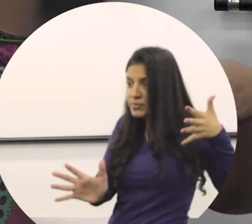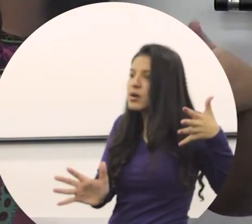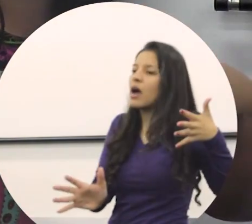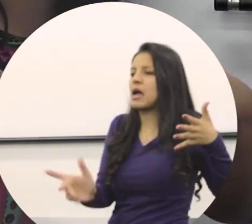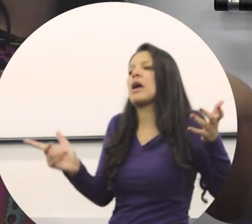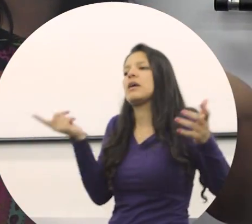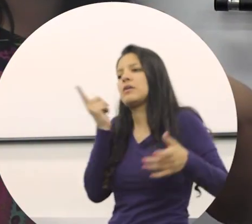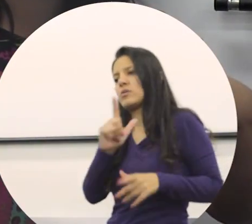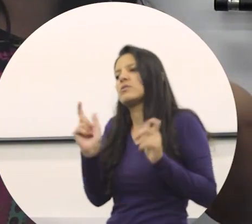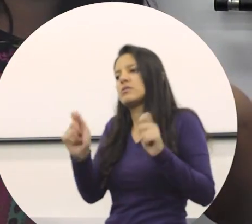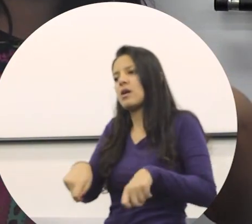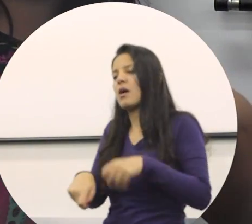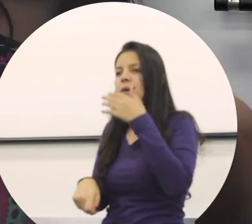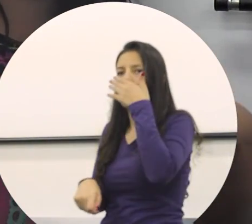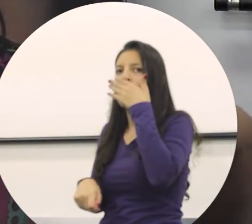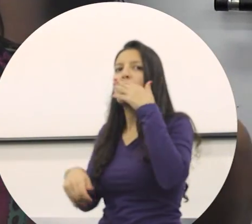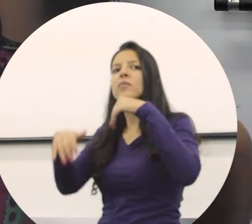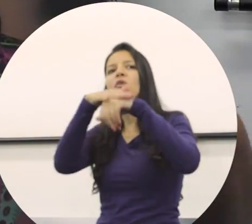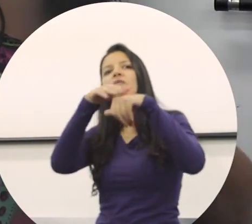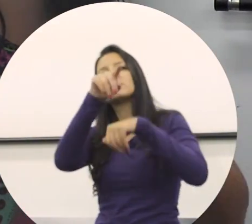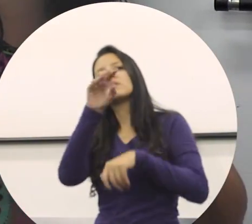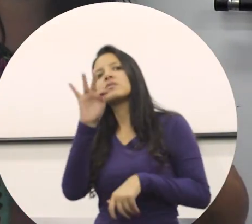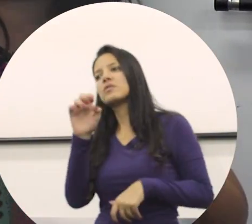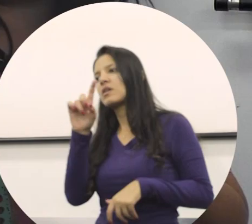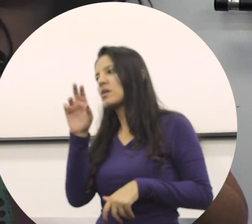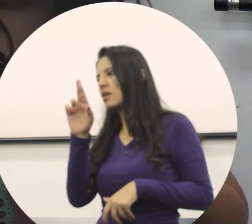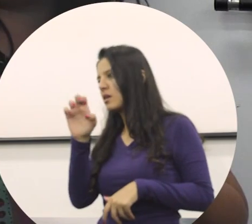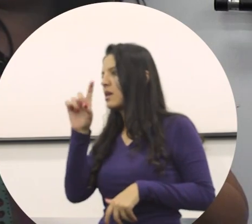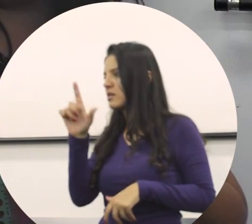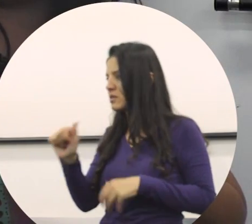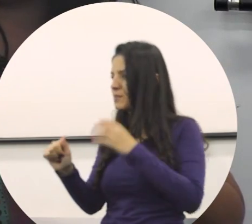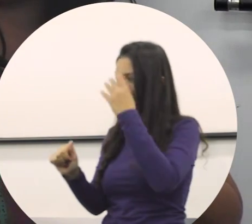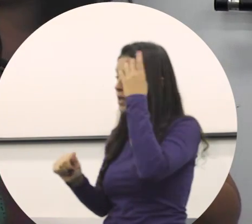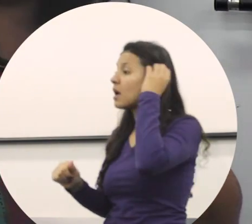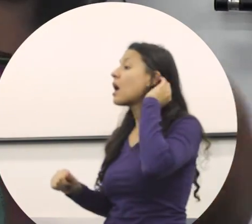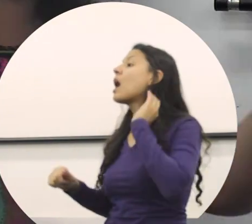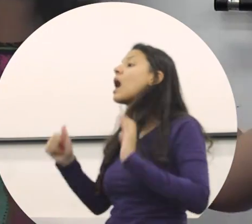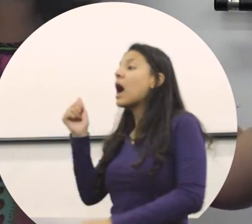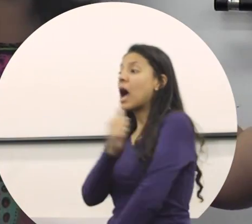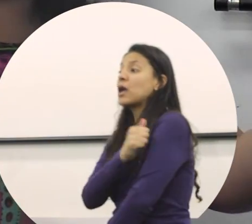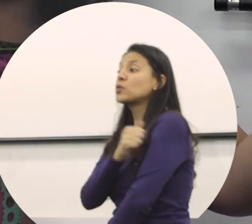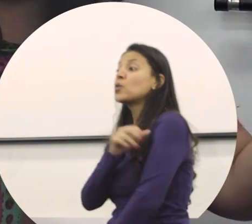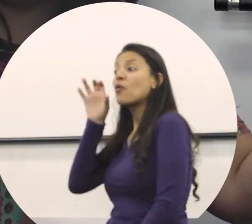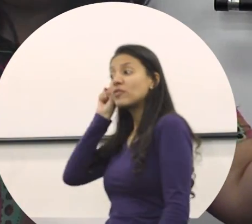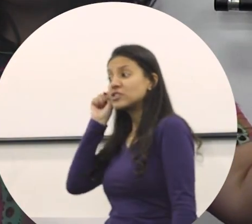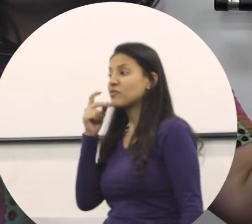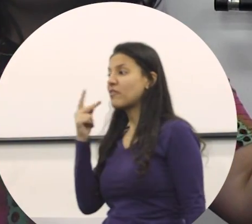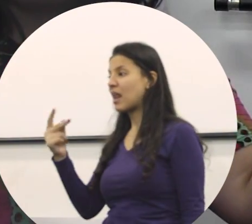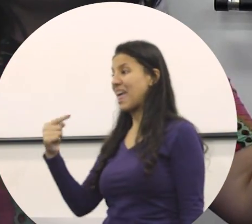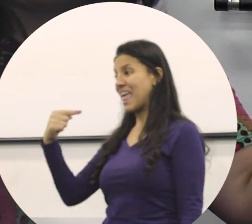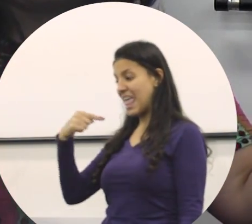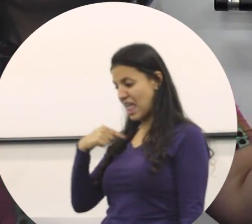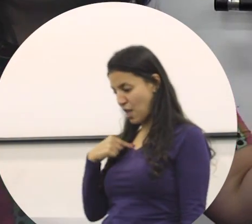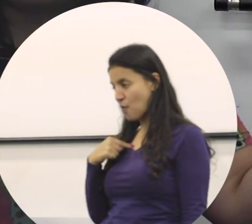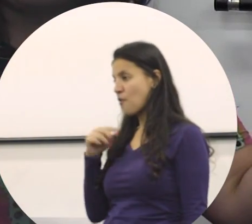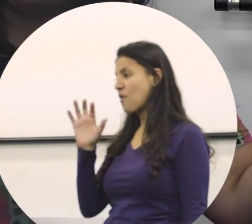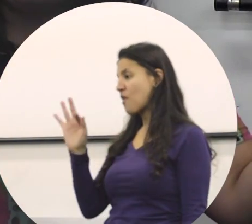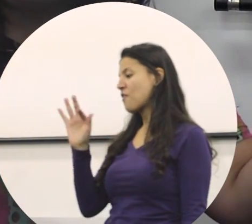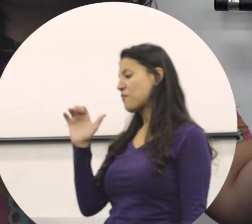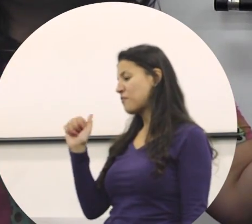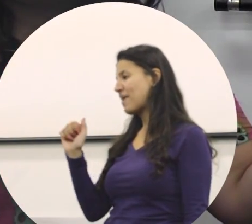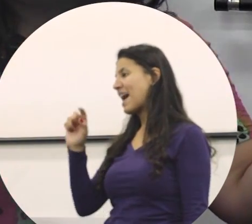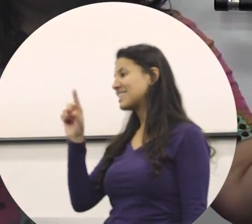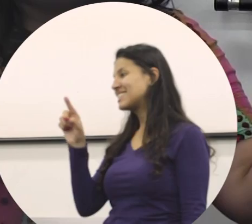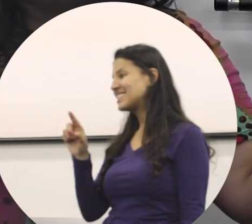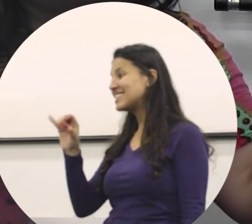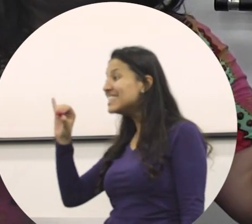Tereza, quando um aluno ouvinte fala assim, eu fazia, um estrangeiro olha para a criança